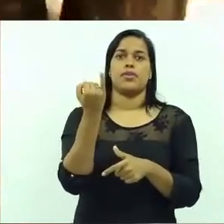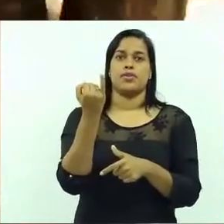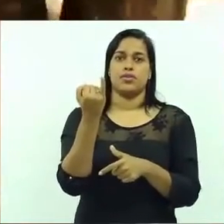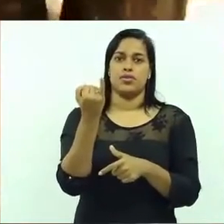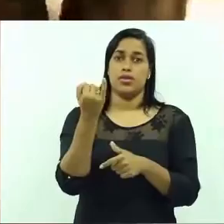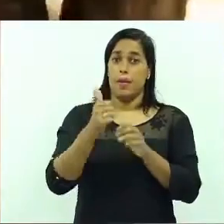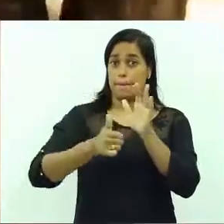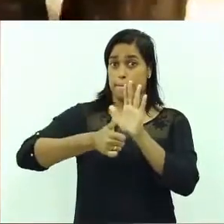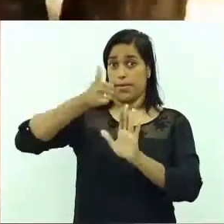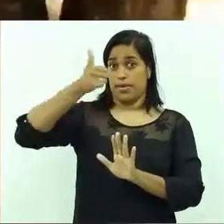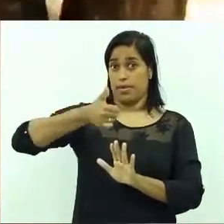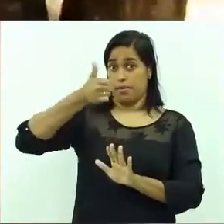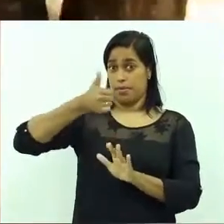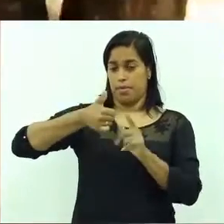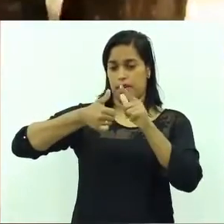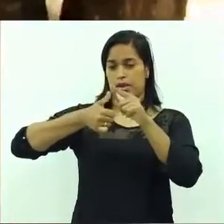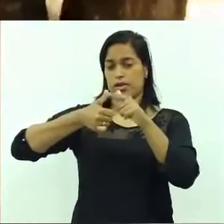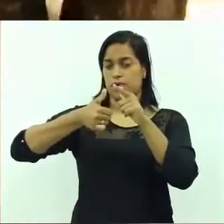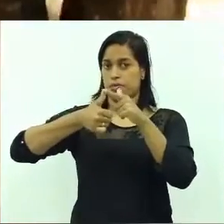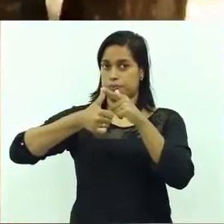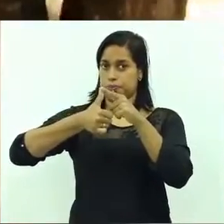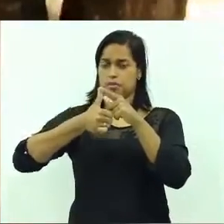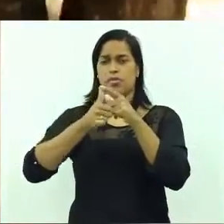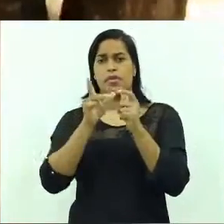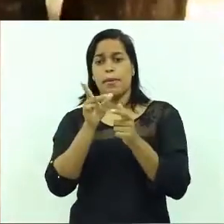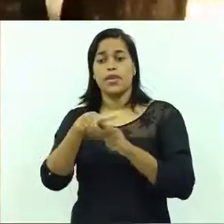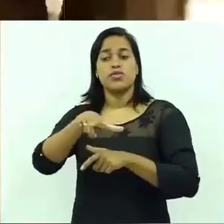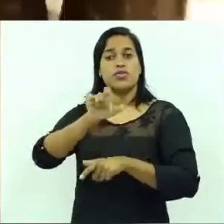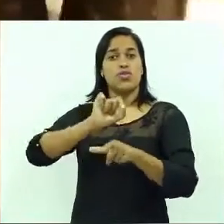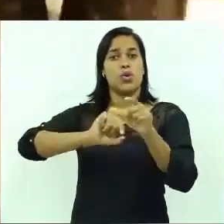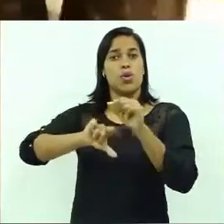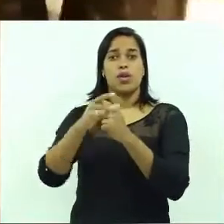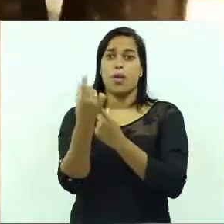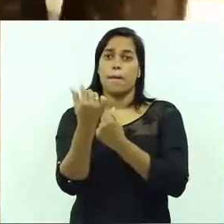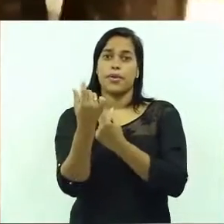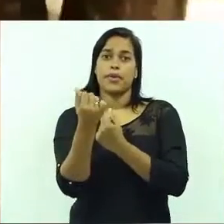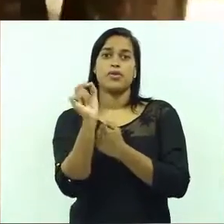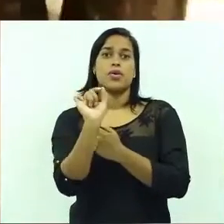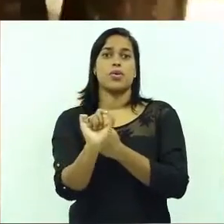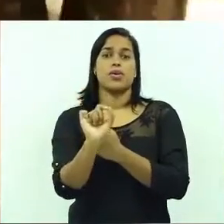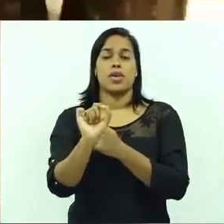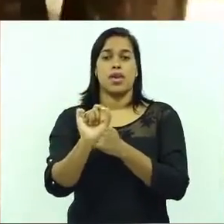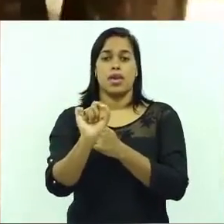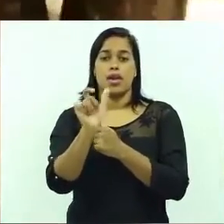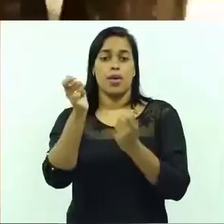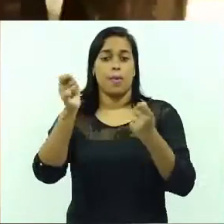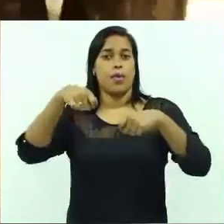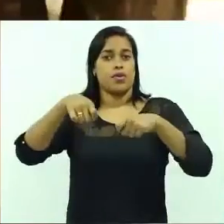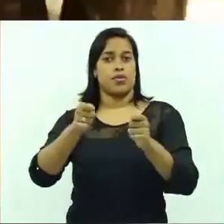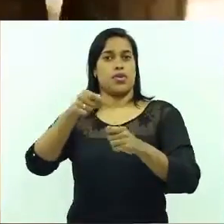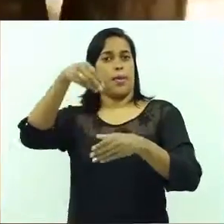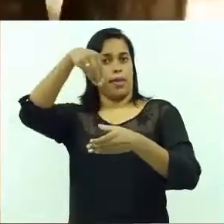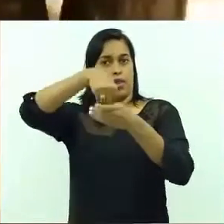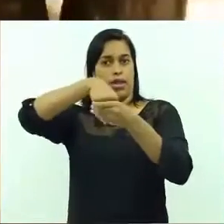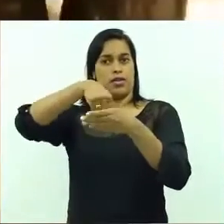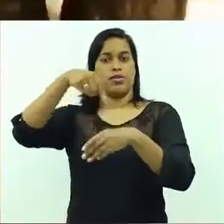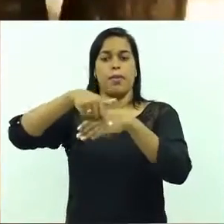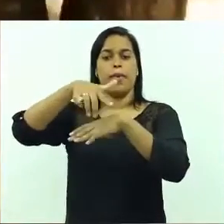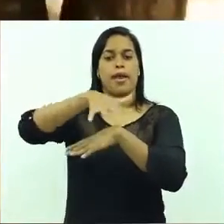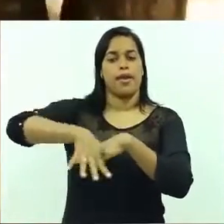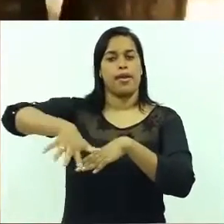tratar. Primeiro, e para a determinação do preço, o posicionamento de mercado. Segundo,